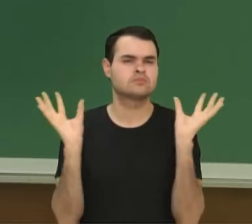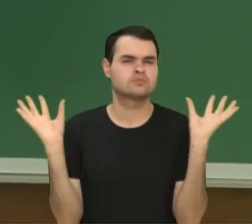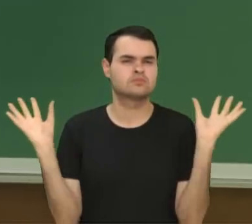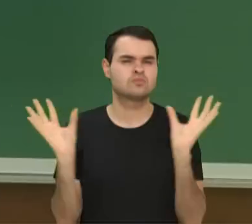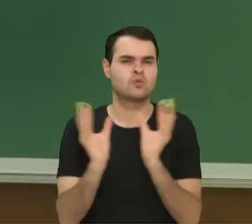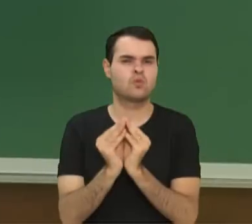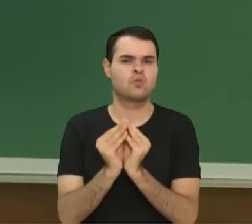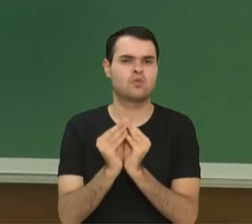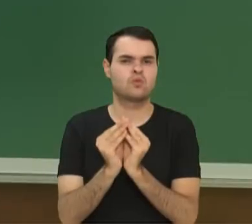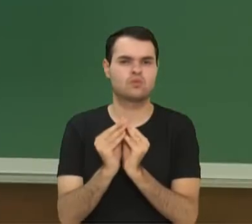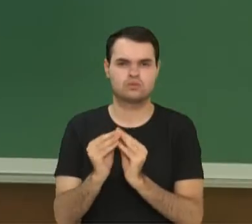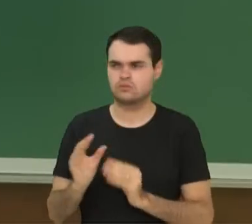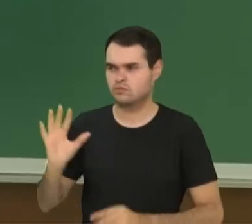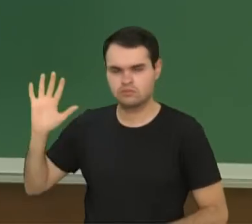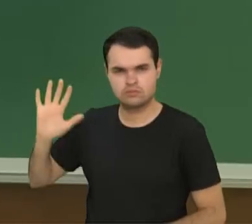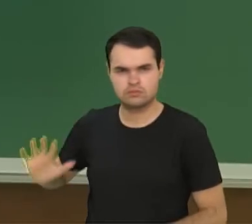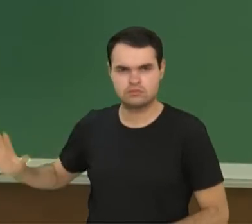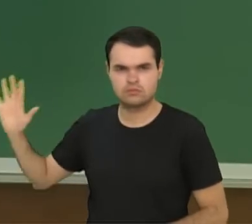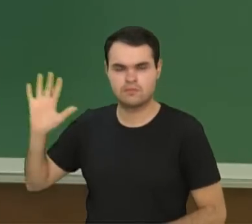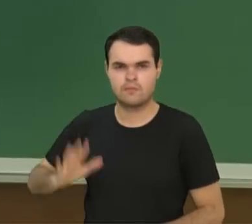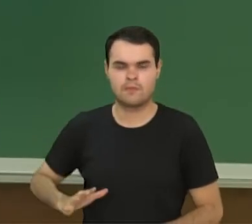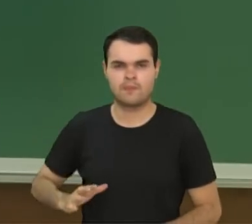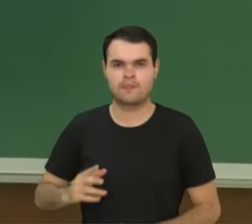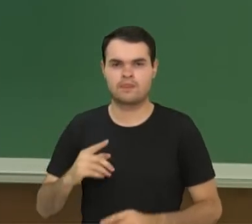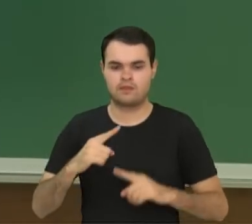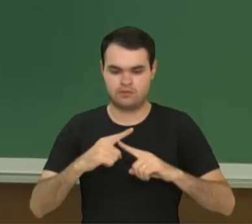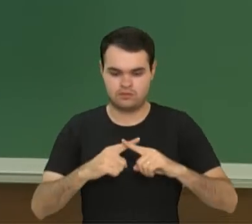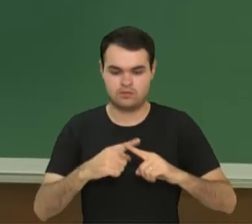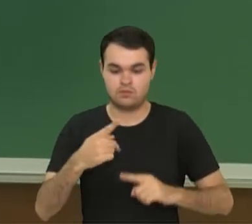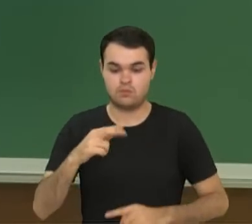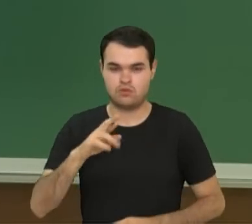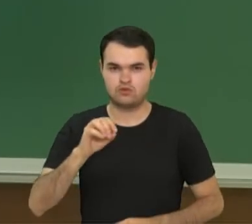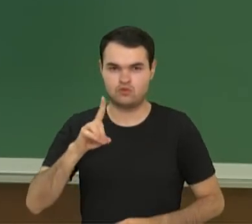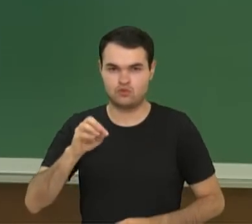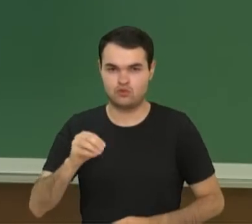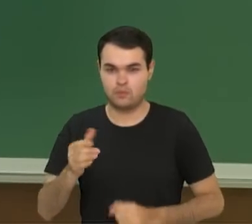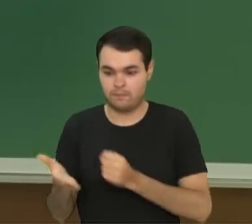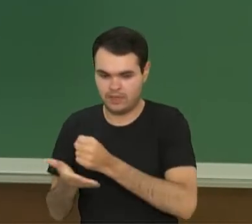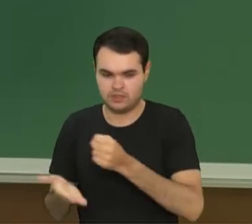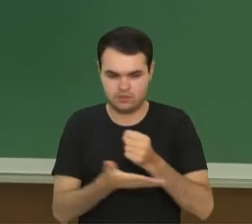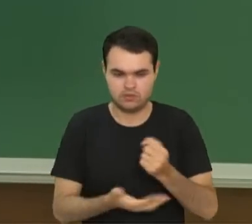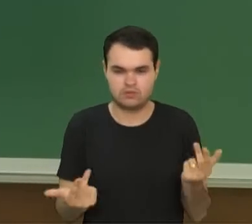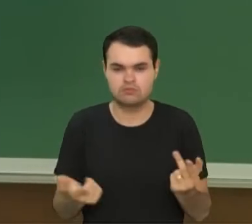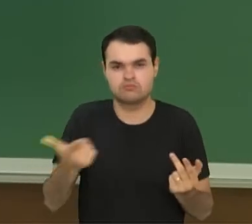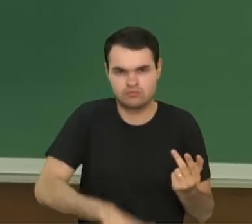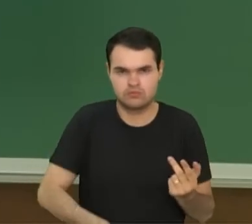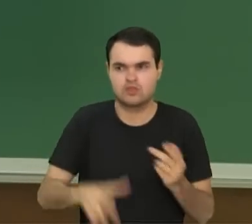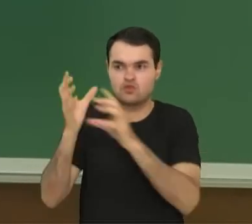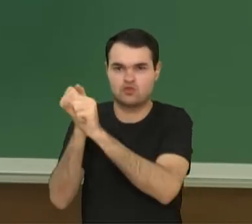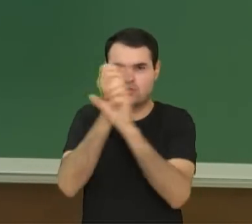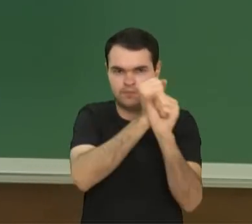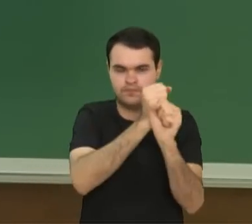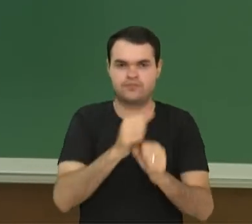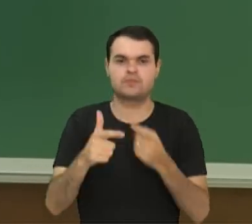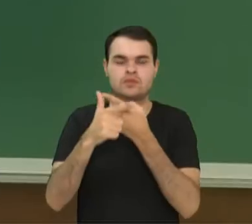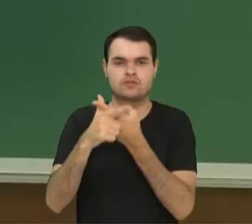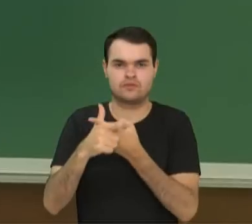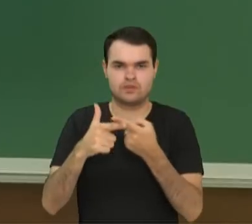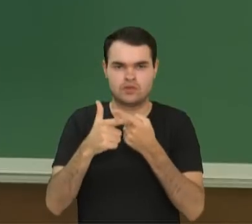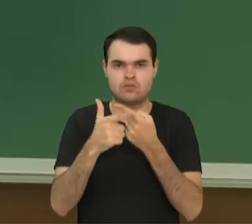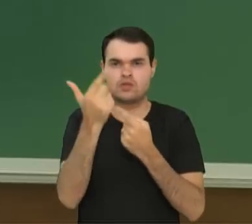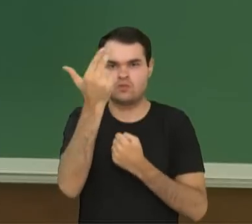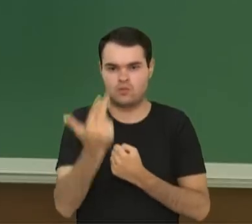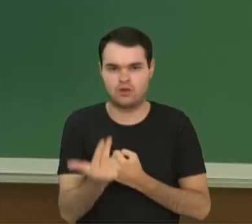tudo isso que a gente fez. Produto de bases iguais, repete a base e soma os expoentes. Divisão de bases